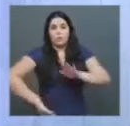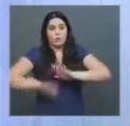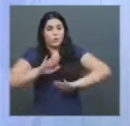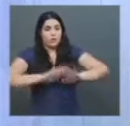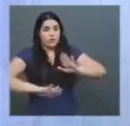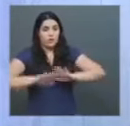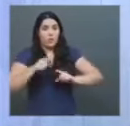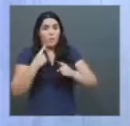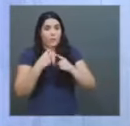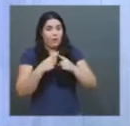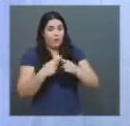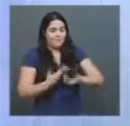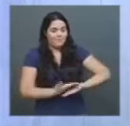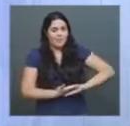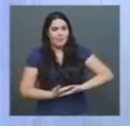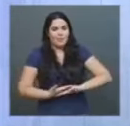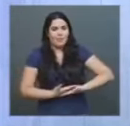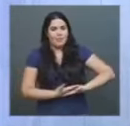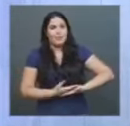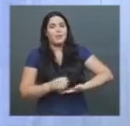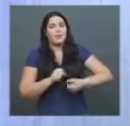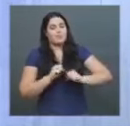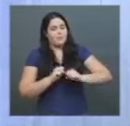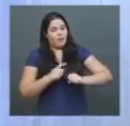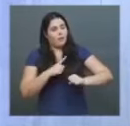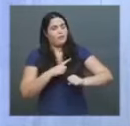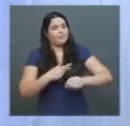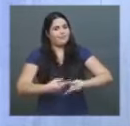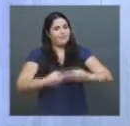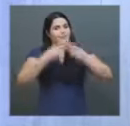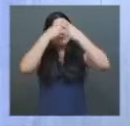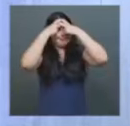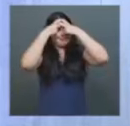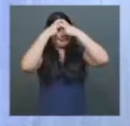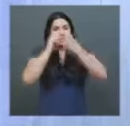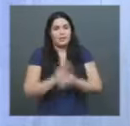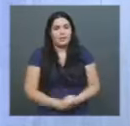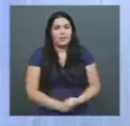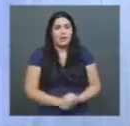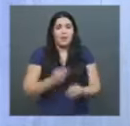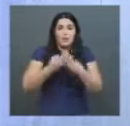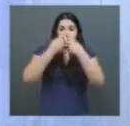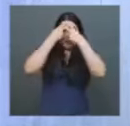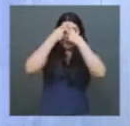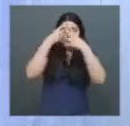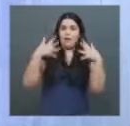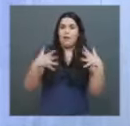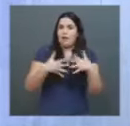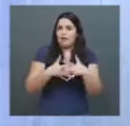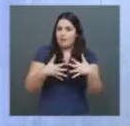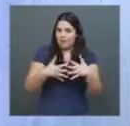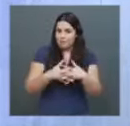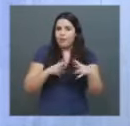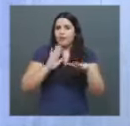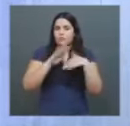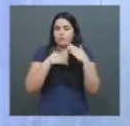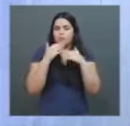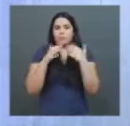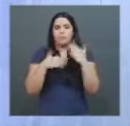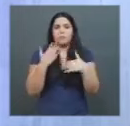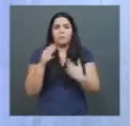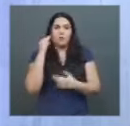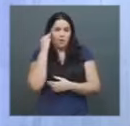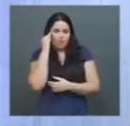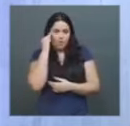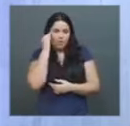ele também se traumatiza durante aquele cuidado e os traumas, eles atrapalham o desenvolvimento neuropsicomotor desse neném. Então,